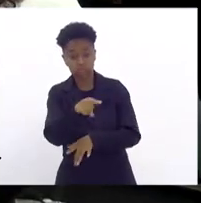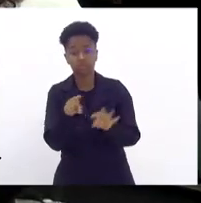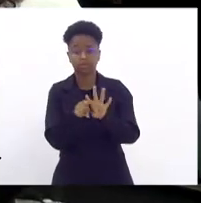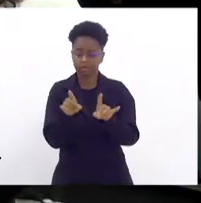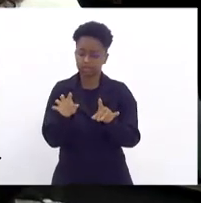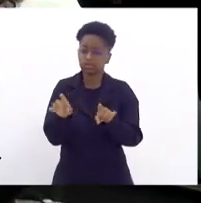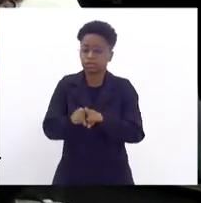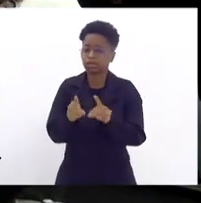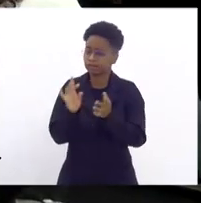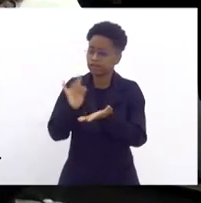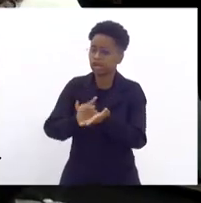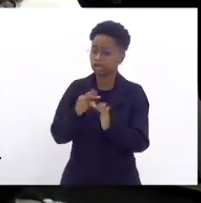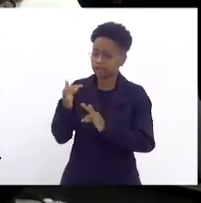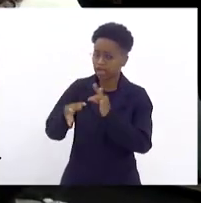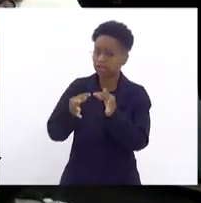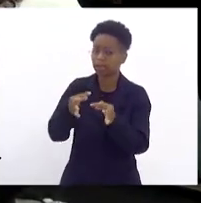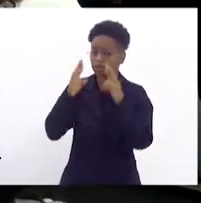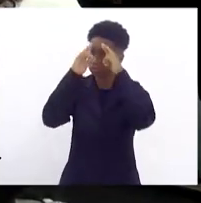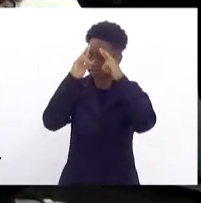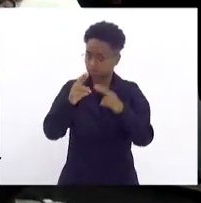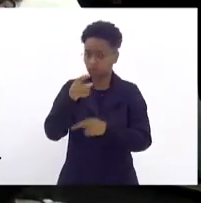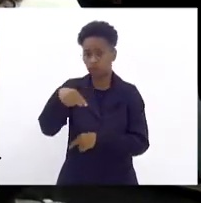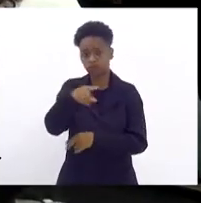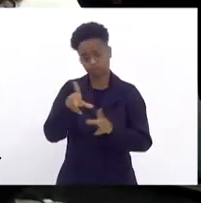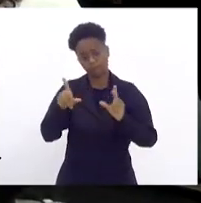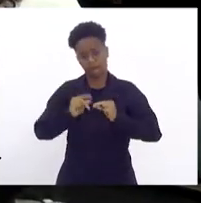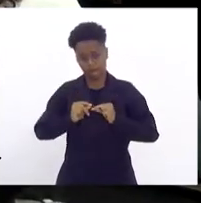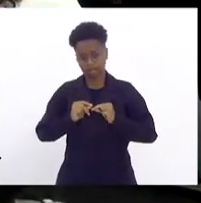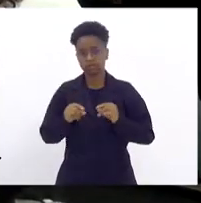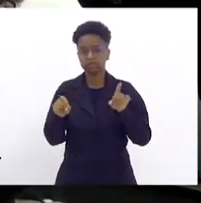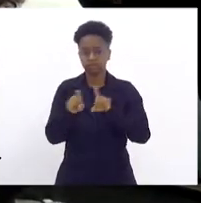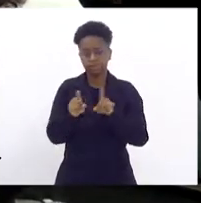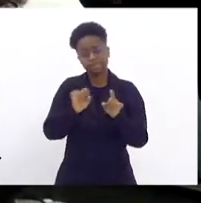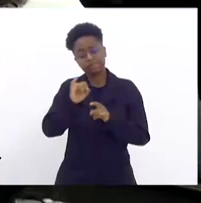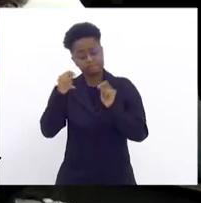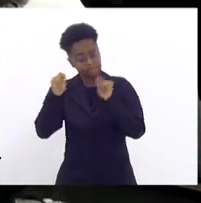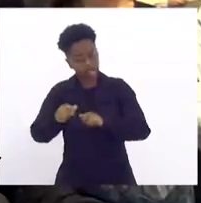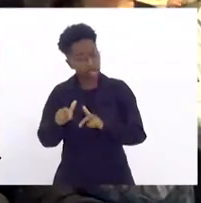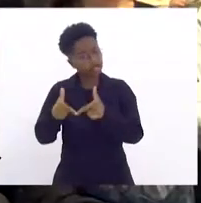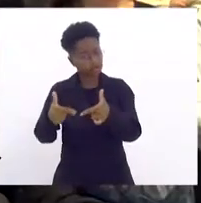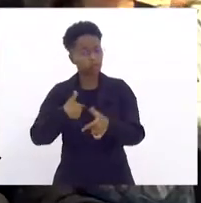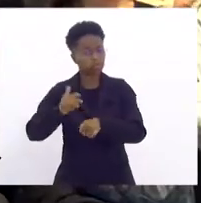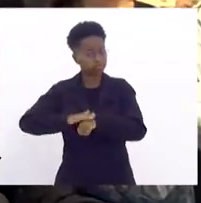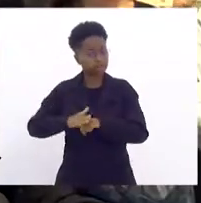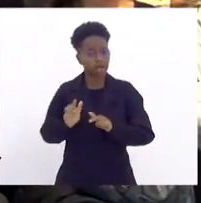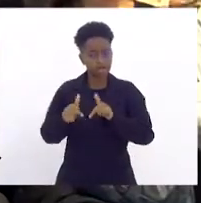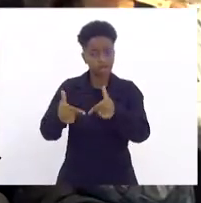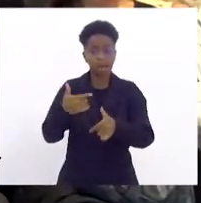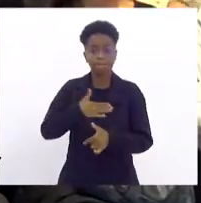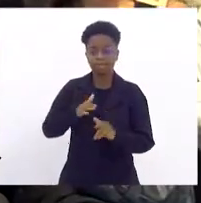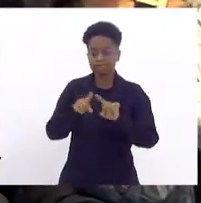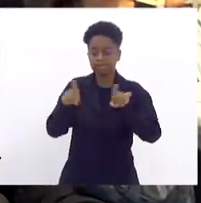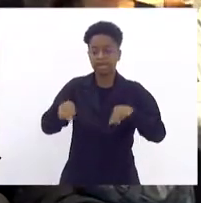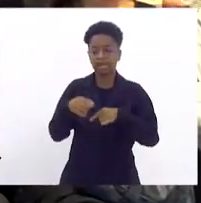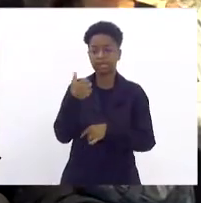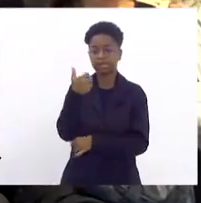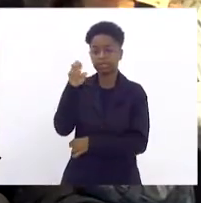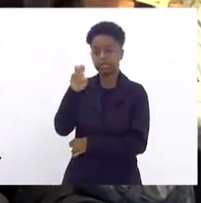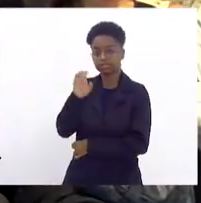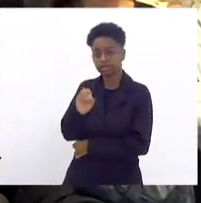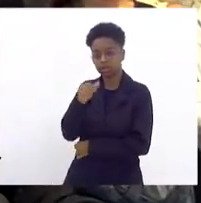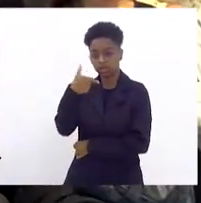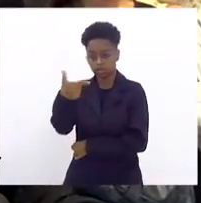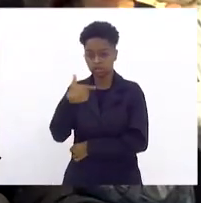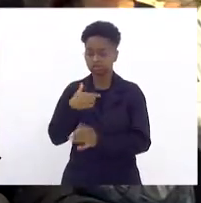realmente com respeito que vocês merecem o que nós pudermos fazer nós vamos fazer o meu gabinete é 1502 e eu tô à disposição